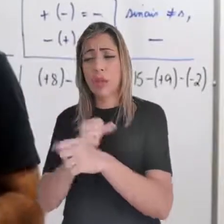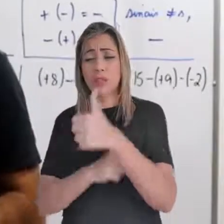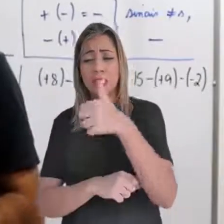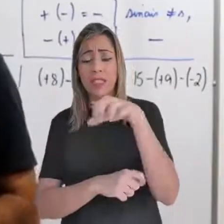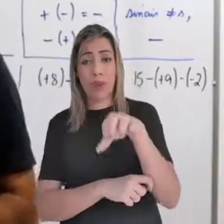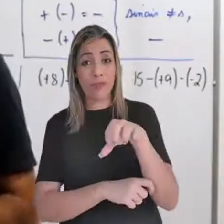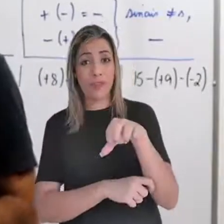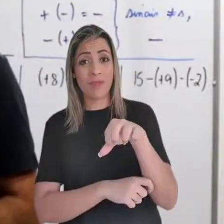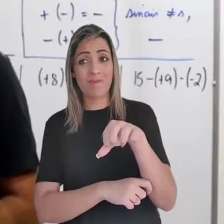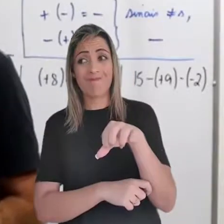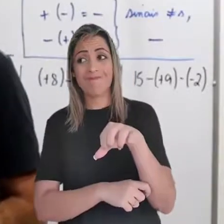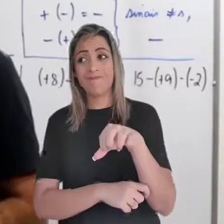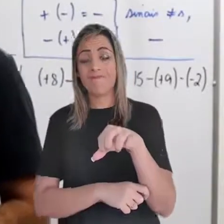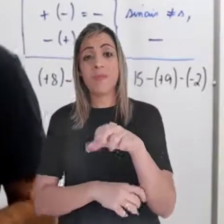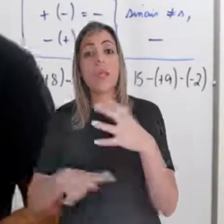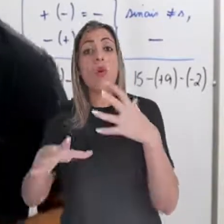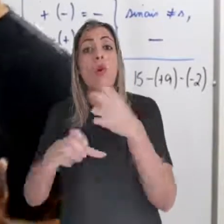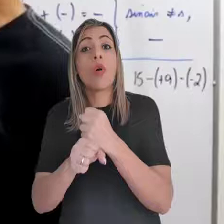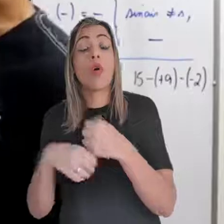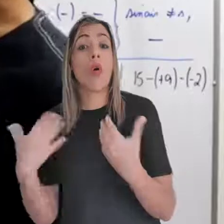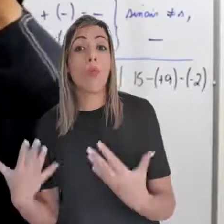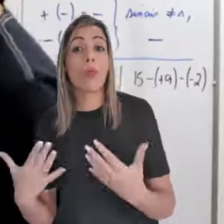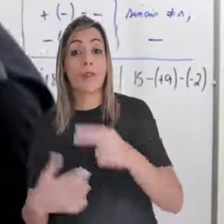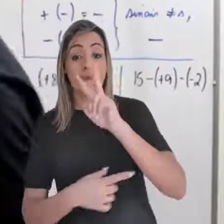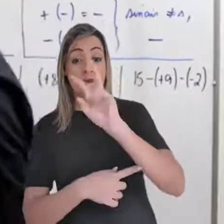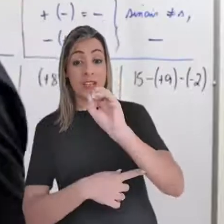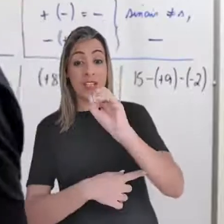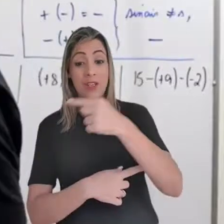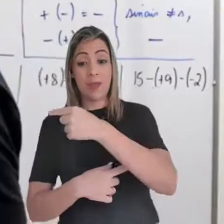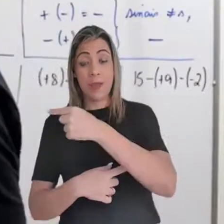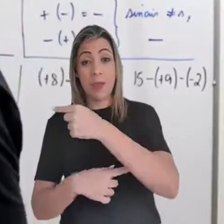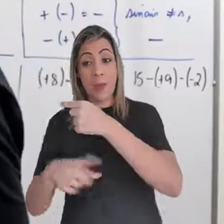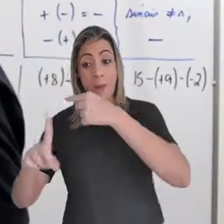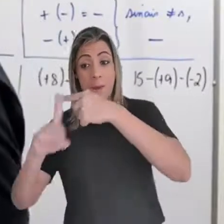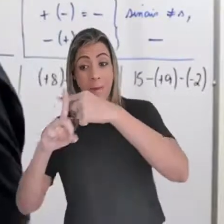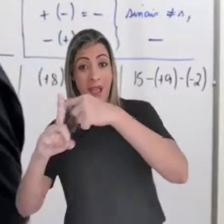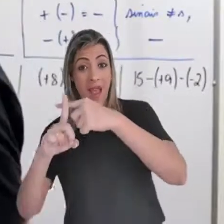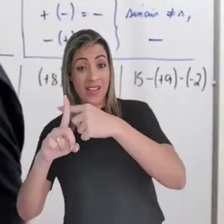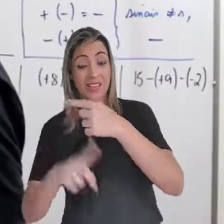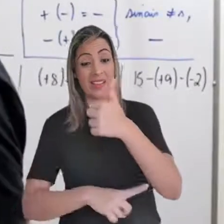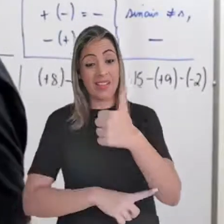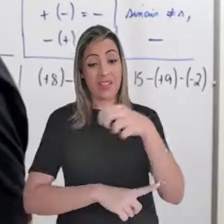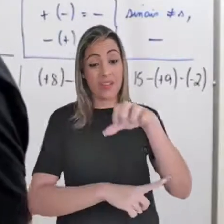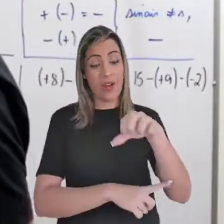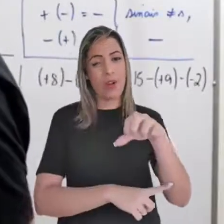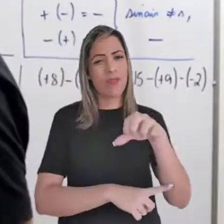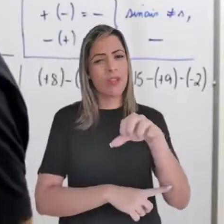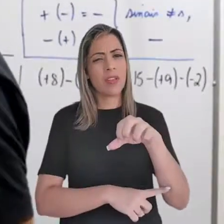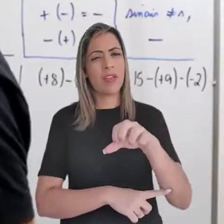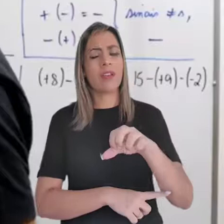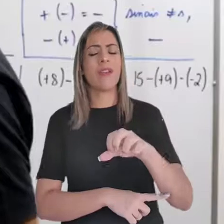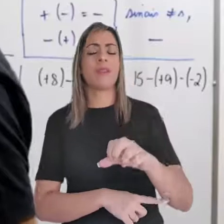aqui aparece menos 20, menos 19. Porém, a conta que eu faço aqui é 20